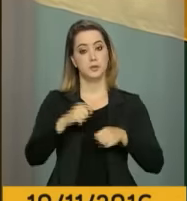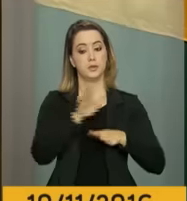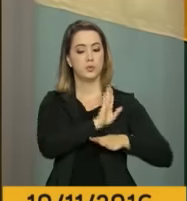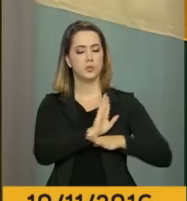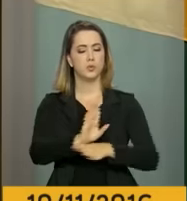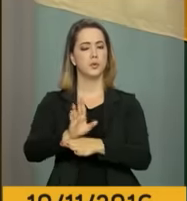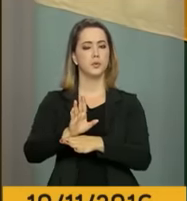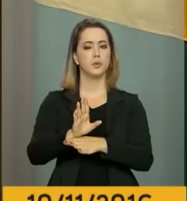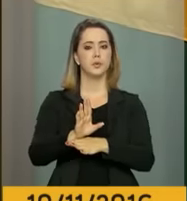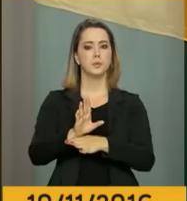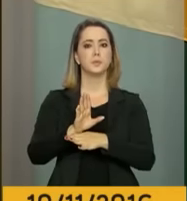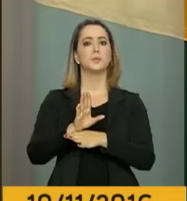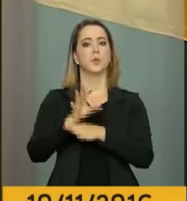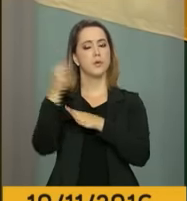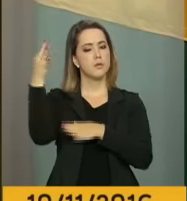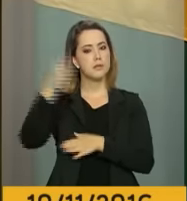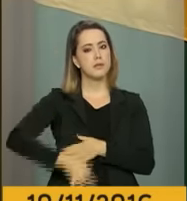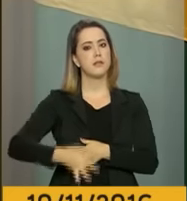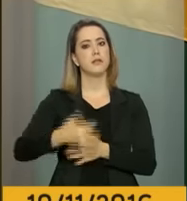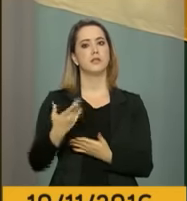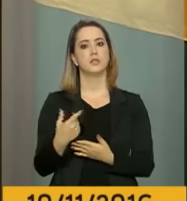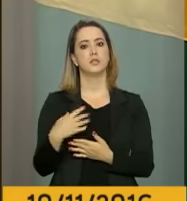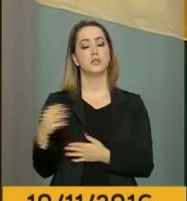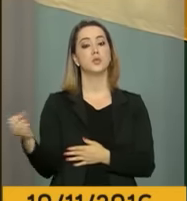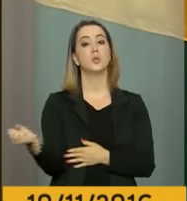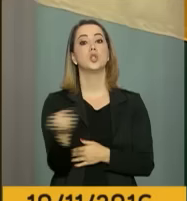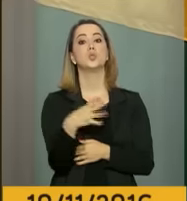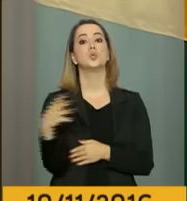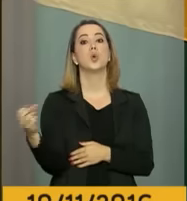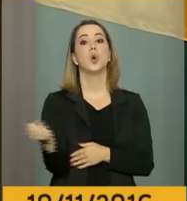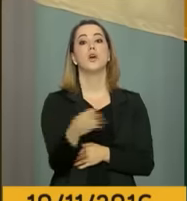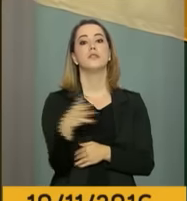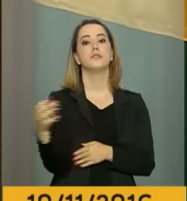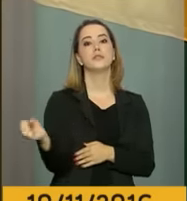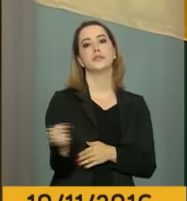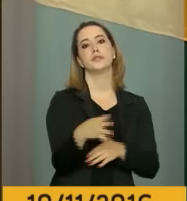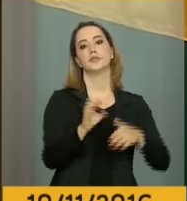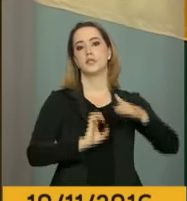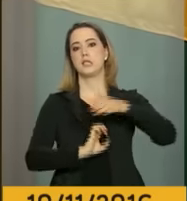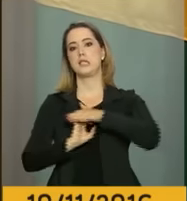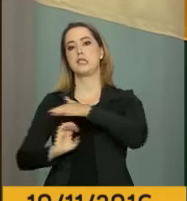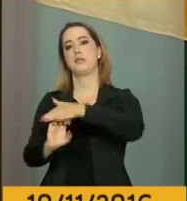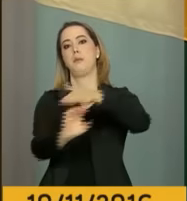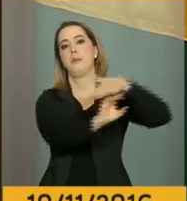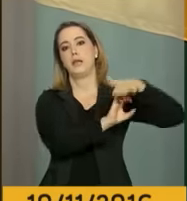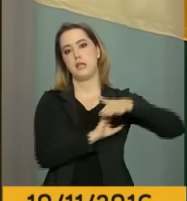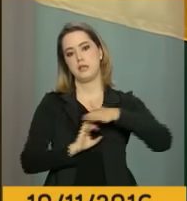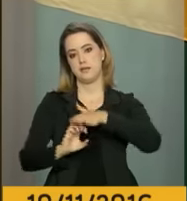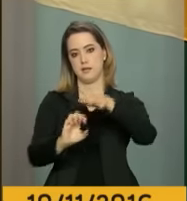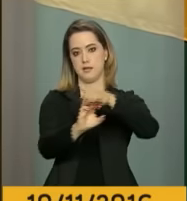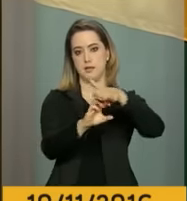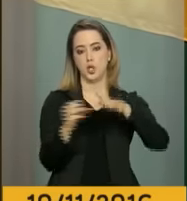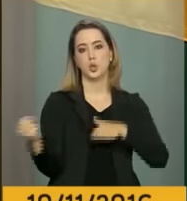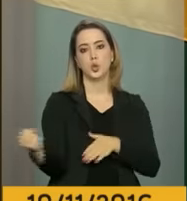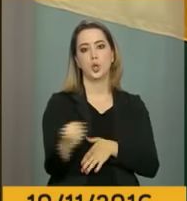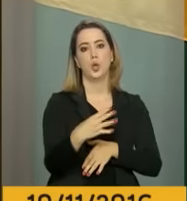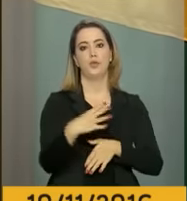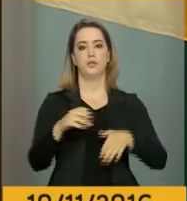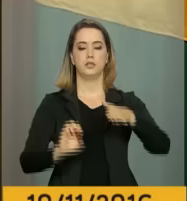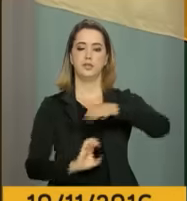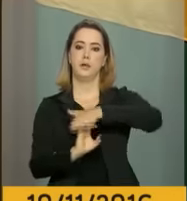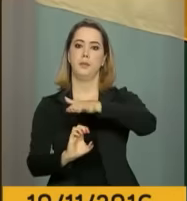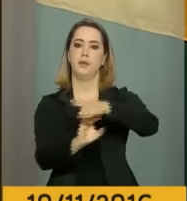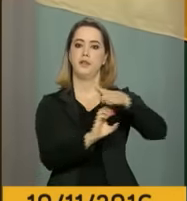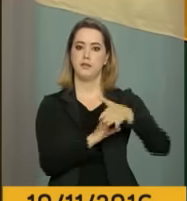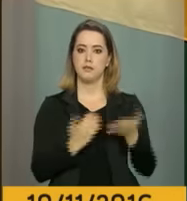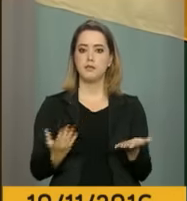de forma ampla e decidida a inovação empresarial. Acabamos de ouvir o doutor Pedro, não é? A inovação empresarial, que é